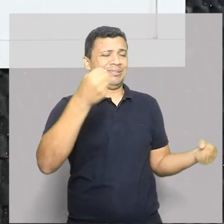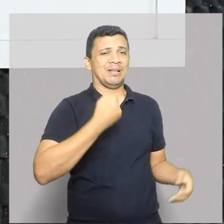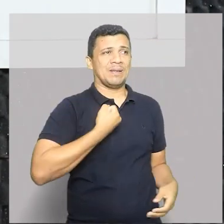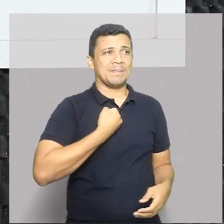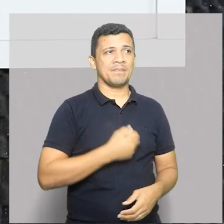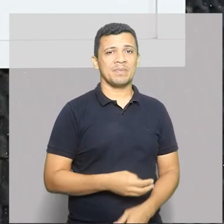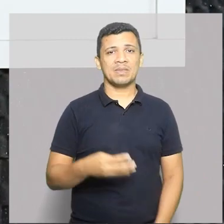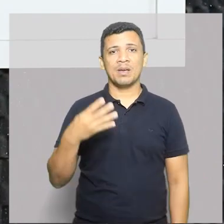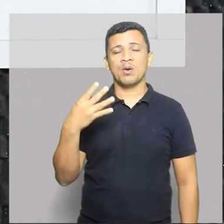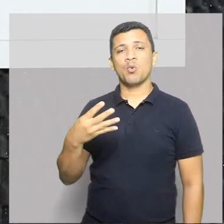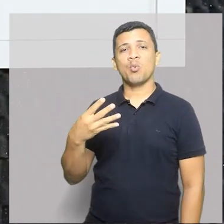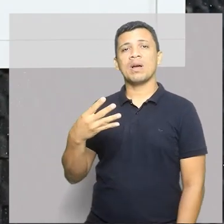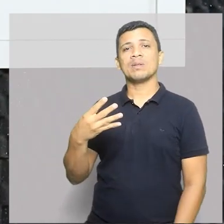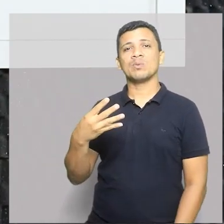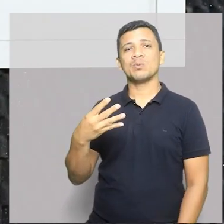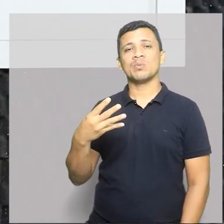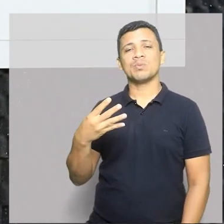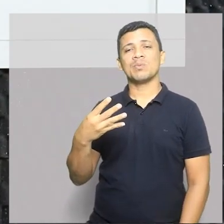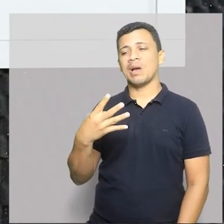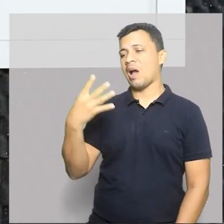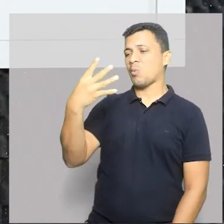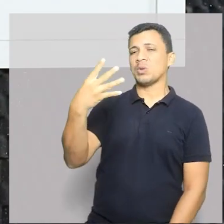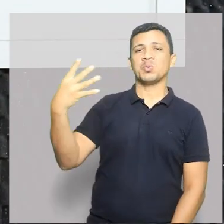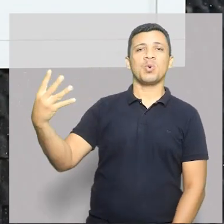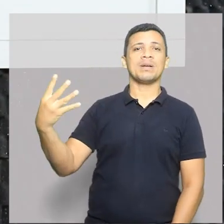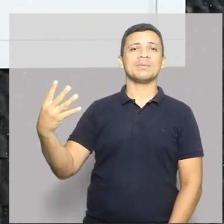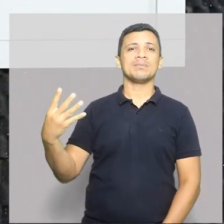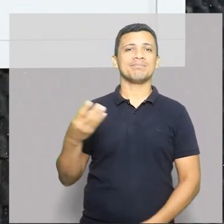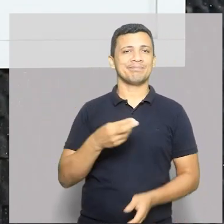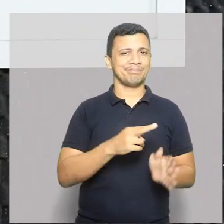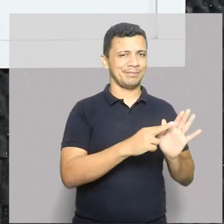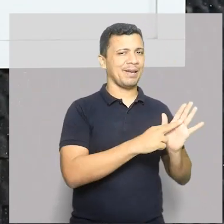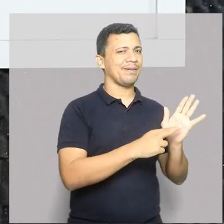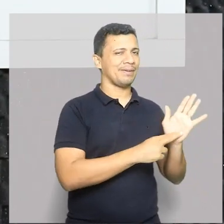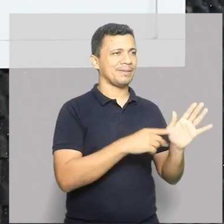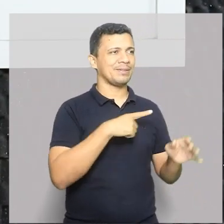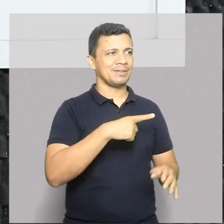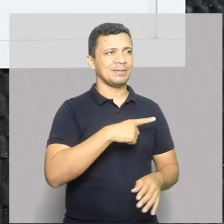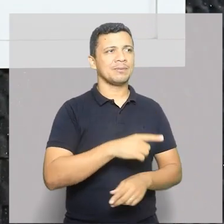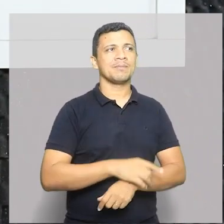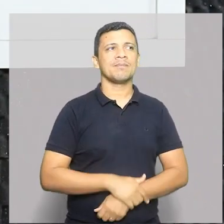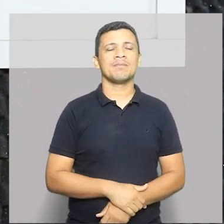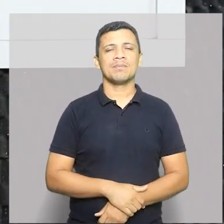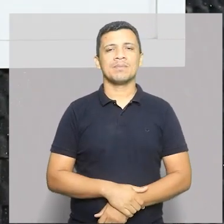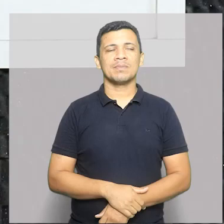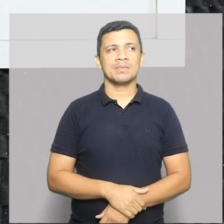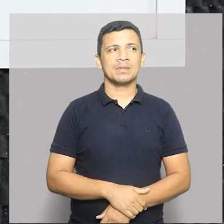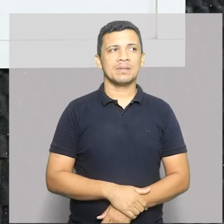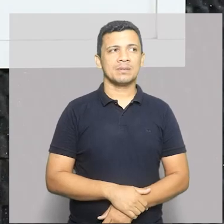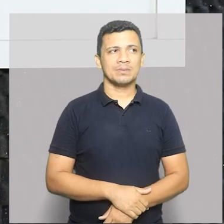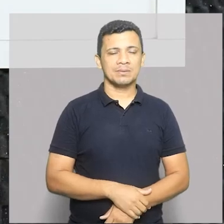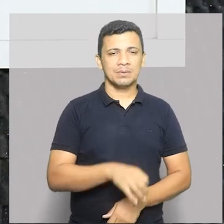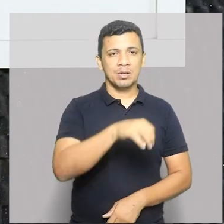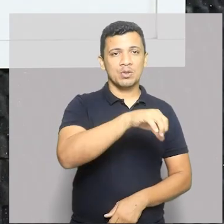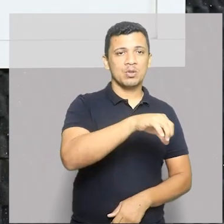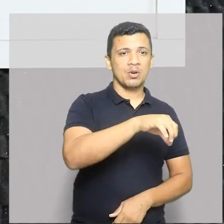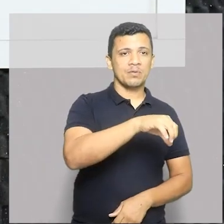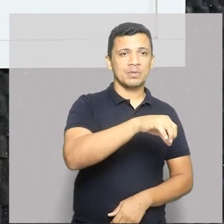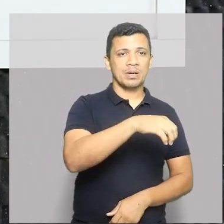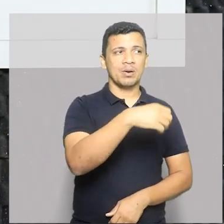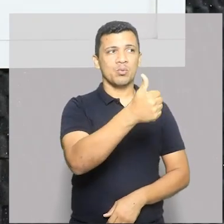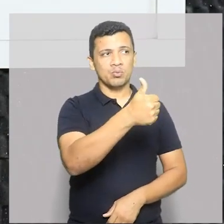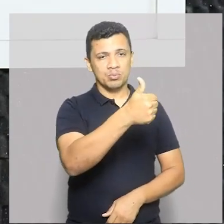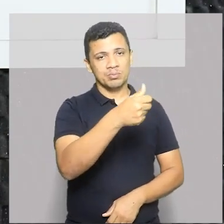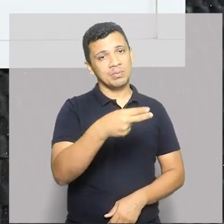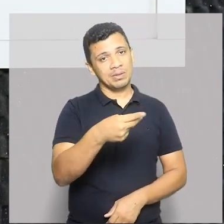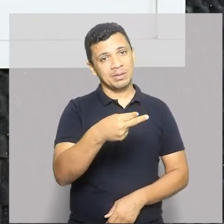44. Então tem que haver um padrão. Pensa comigo, bora lá. Um de cada vez, vai. Vamos achar o padrão. 9 elevado a 1,